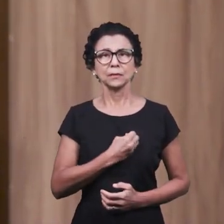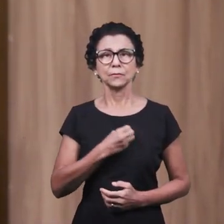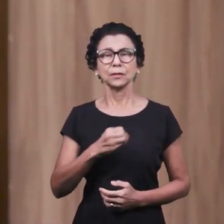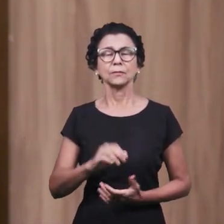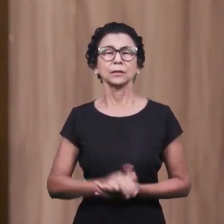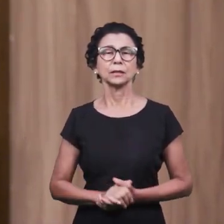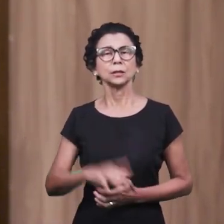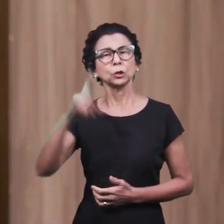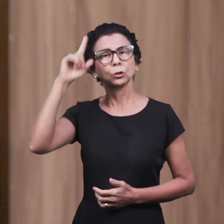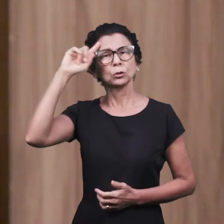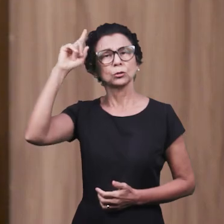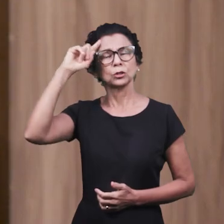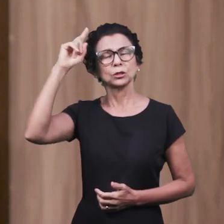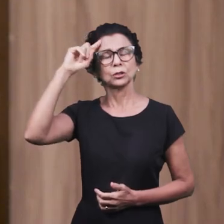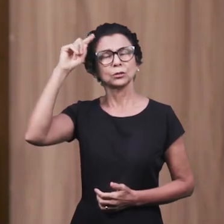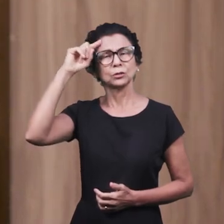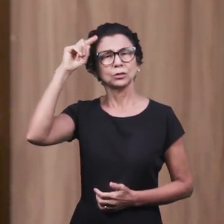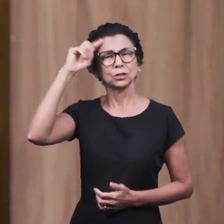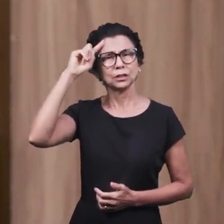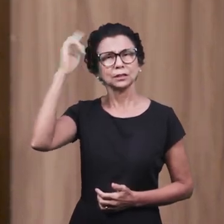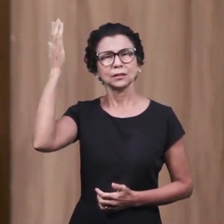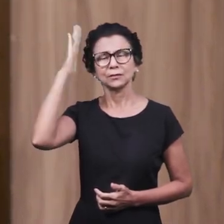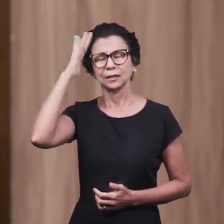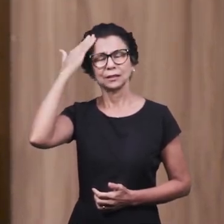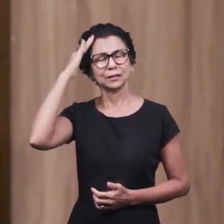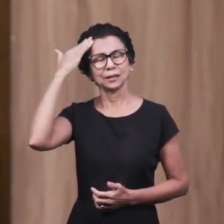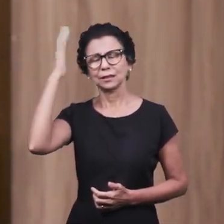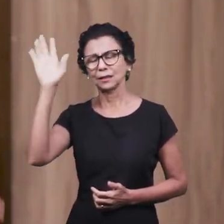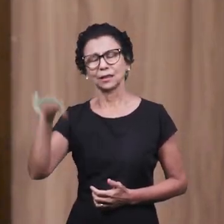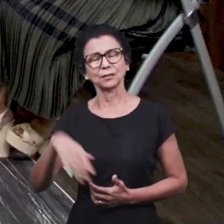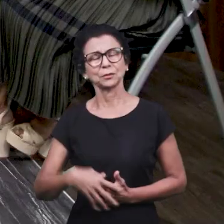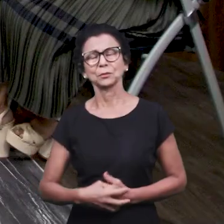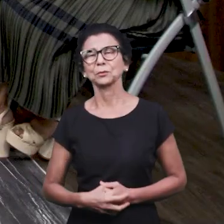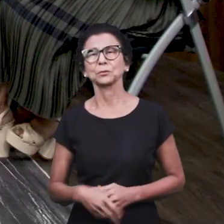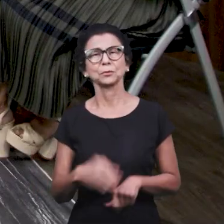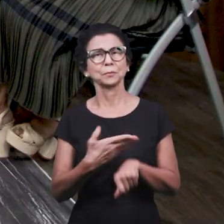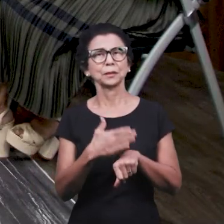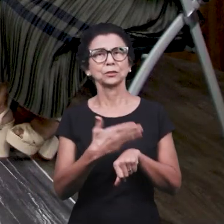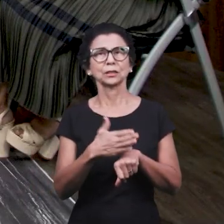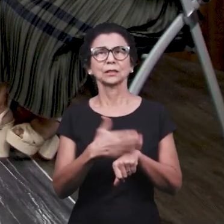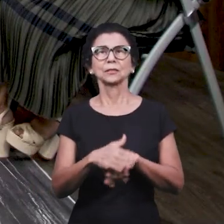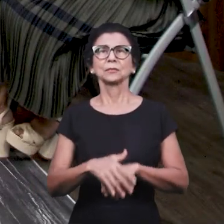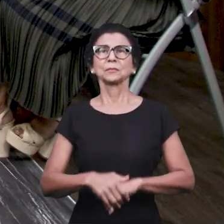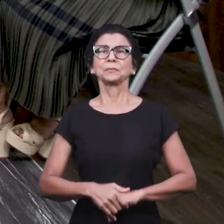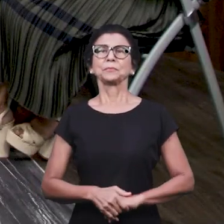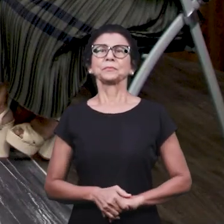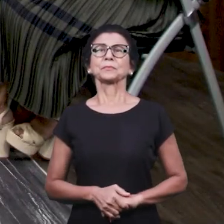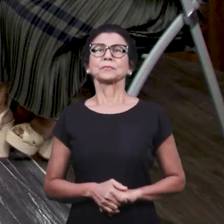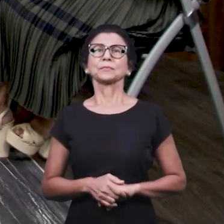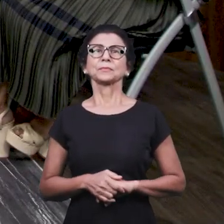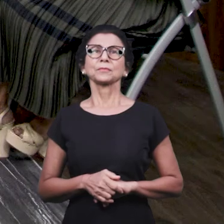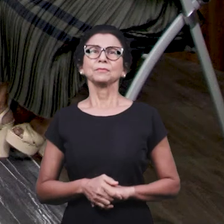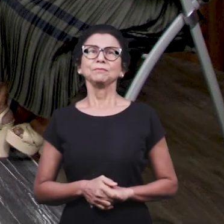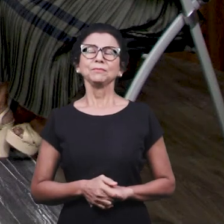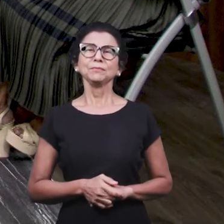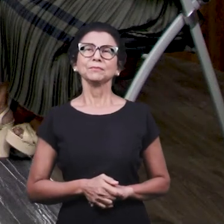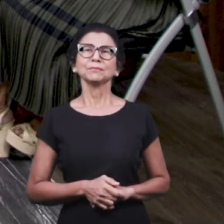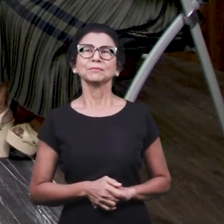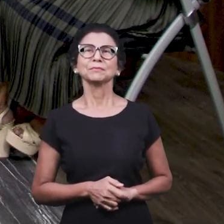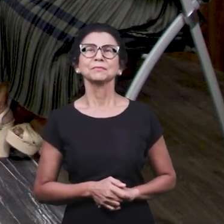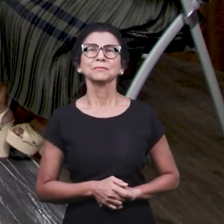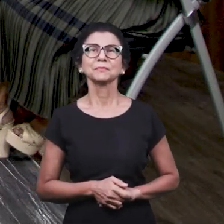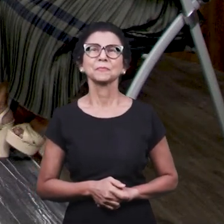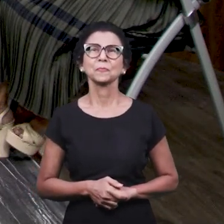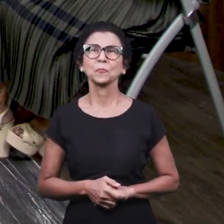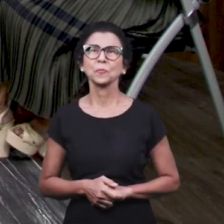dias aprendendo, você acaba entendendo tudo e vivendo e vem com muita fluidez. Sonhou em francês? Sonhei com francês. E chegava horas que